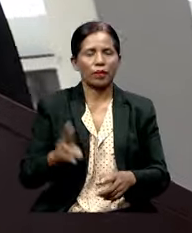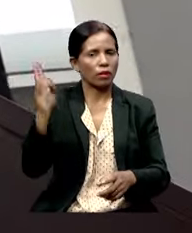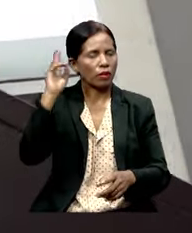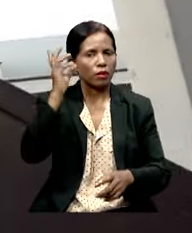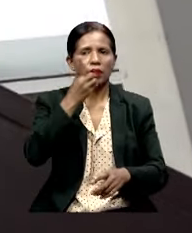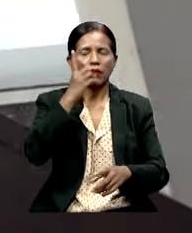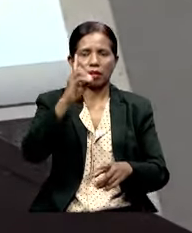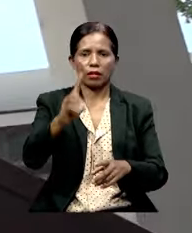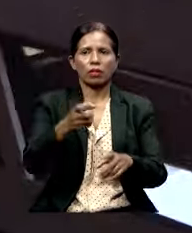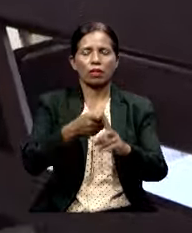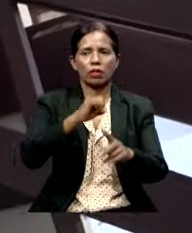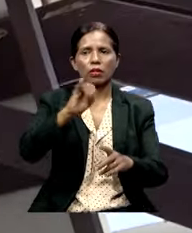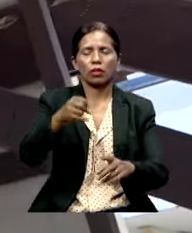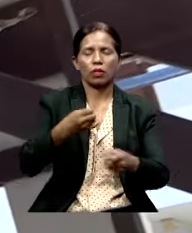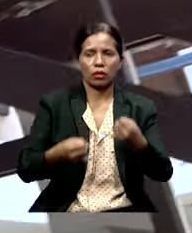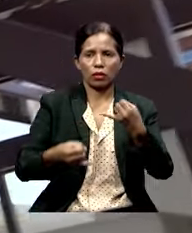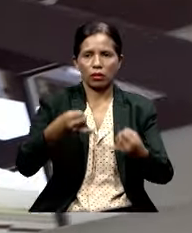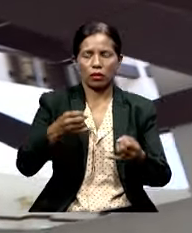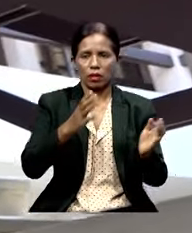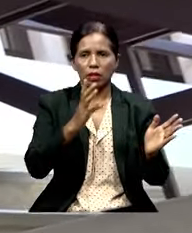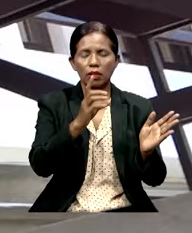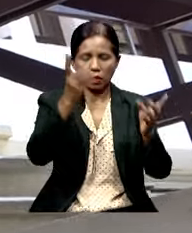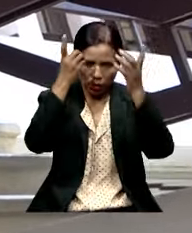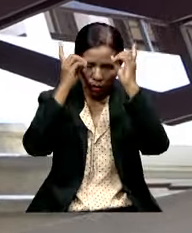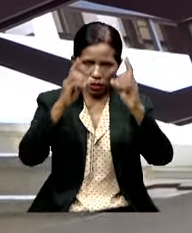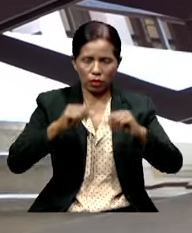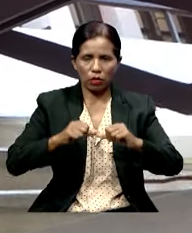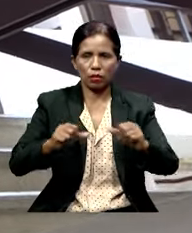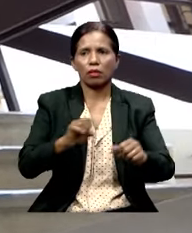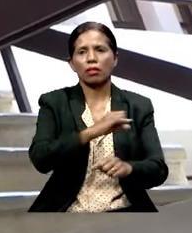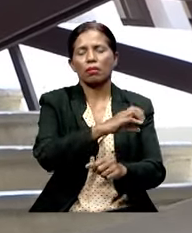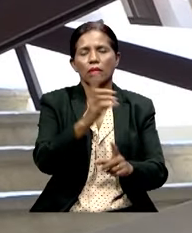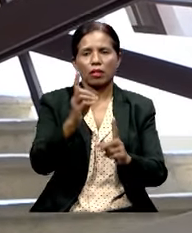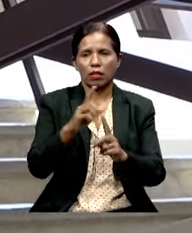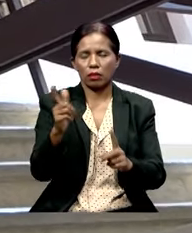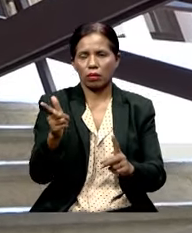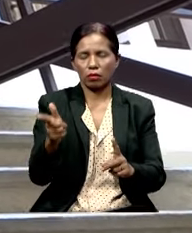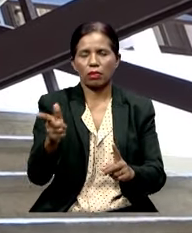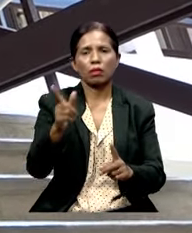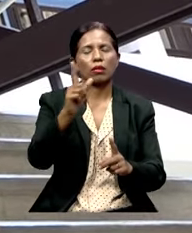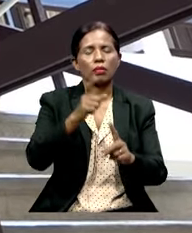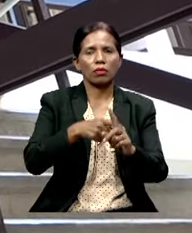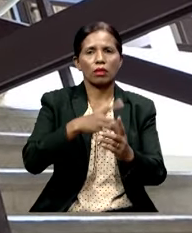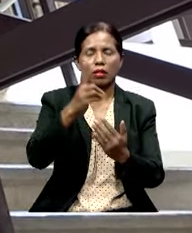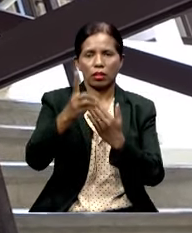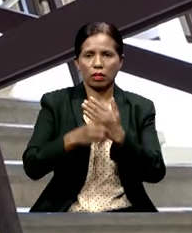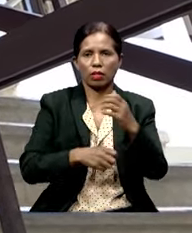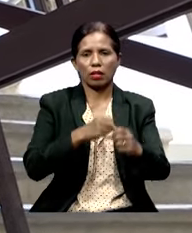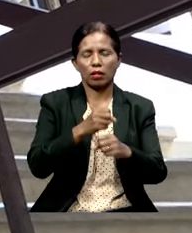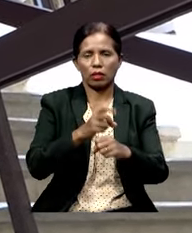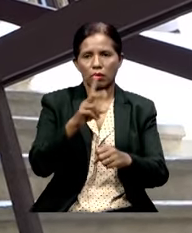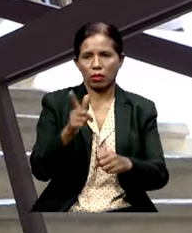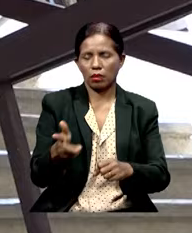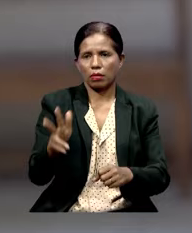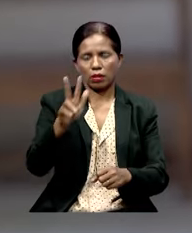declaração husi arguido juiz processo decide se continua julgamento ne baia loro rua nulo fulan dezembro tira rihun rua rua nulo